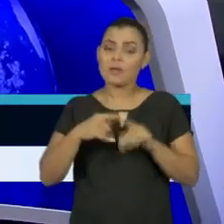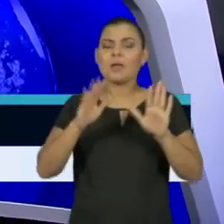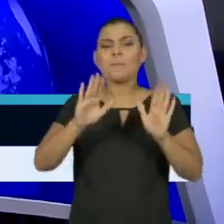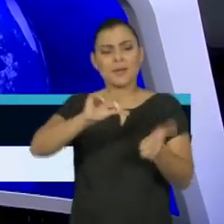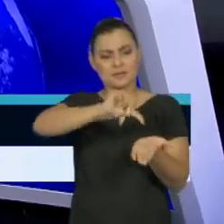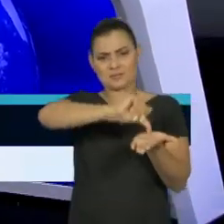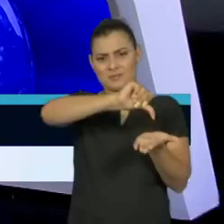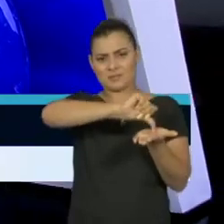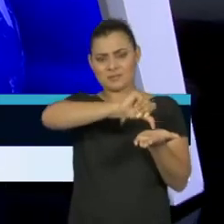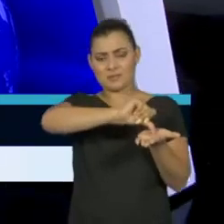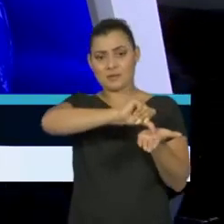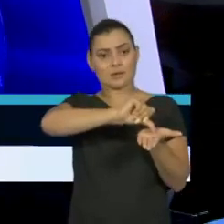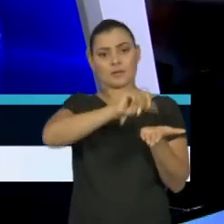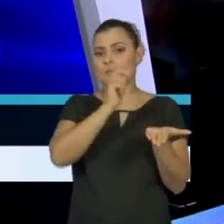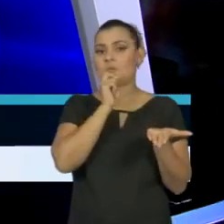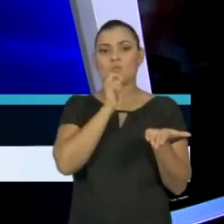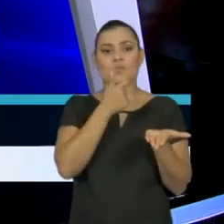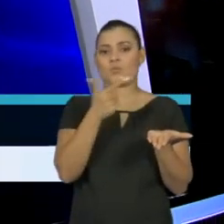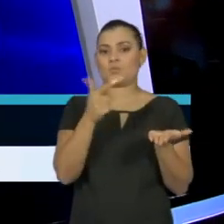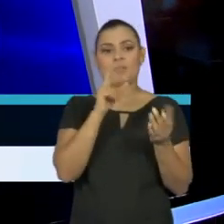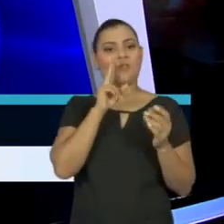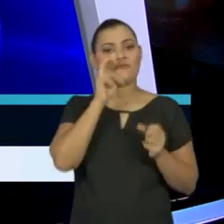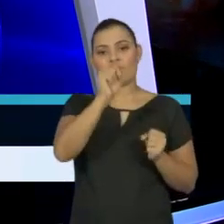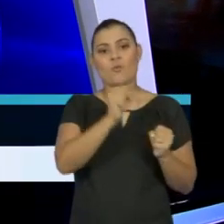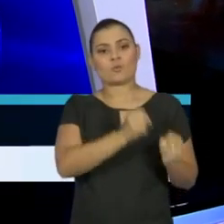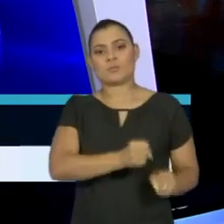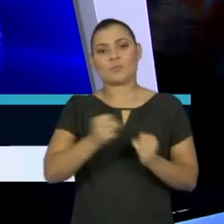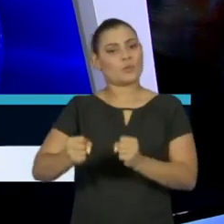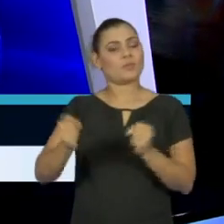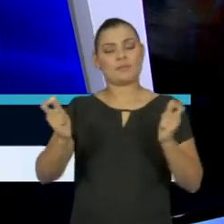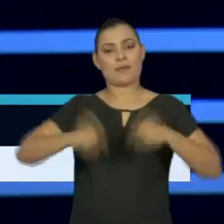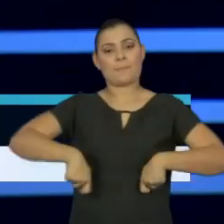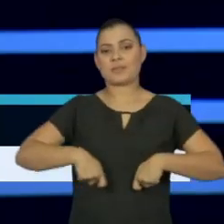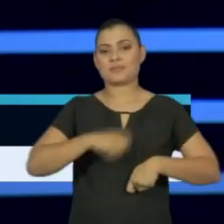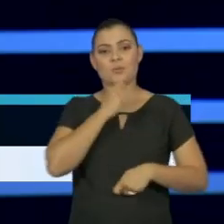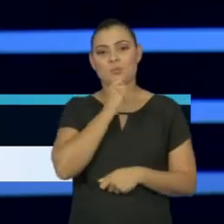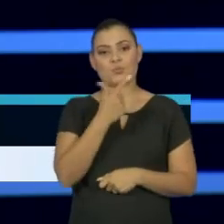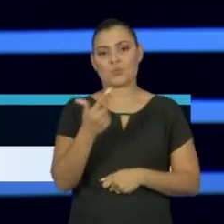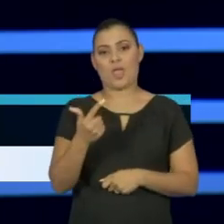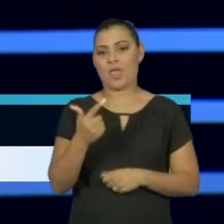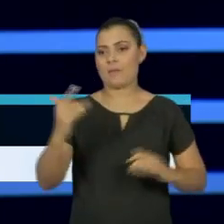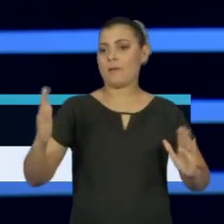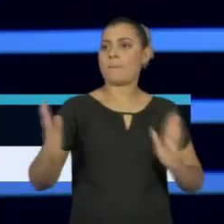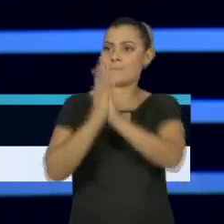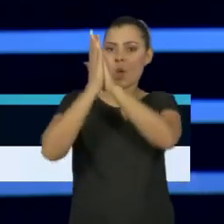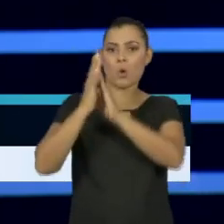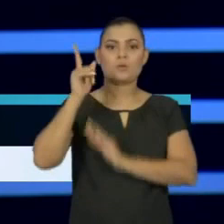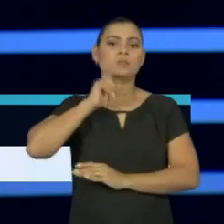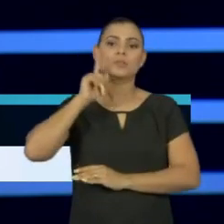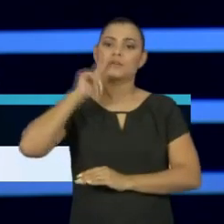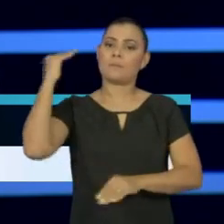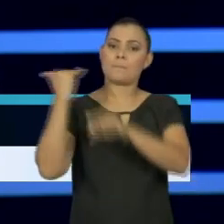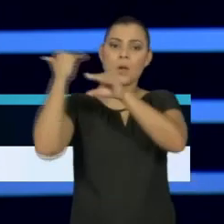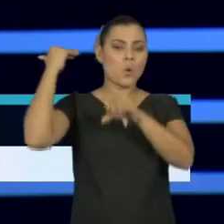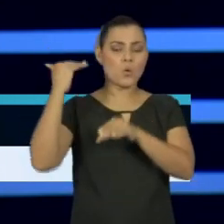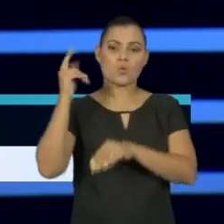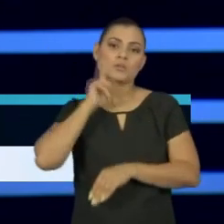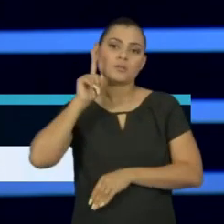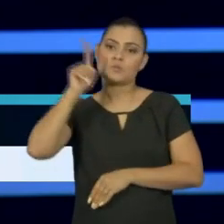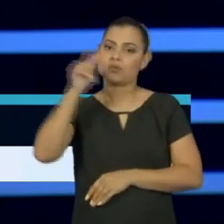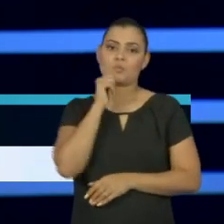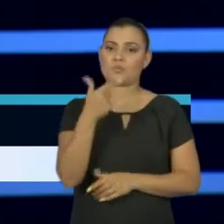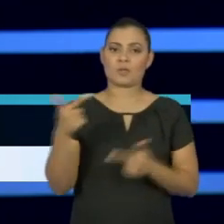como eu comentei, ele não tem a mínima capacidade de se equivaler ao poderio militar norte-americano. Ele